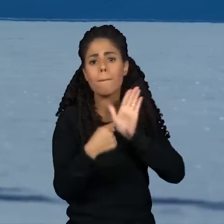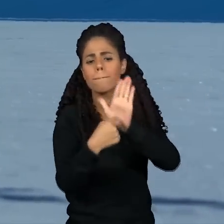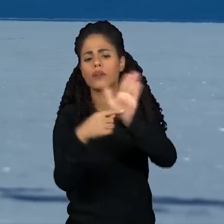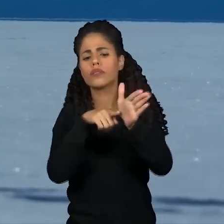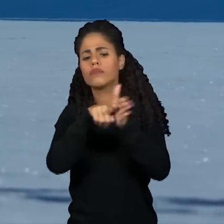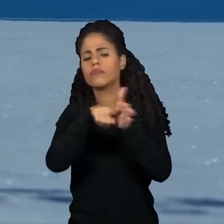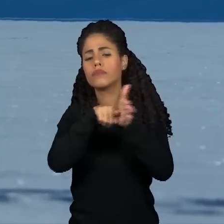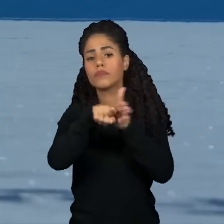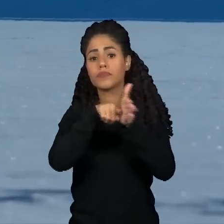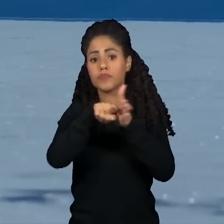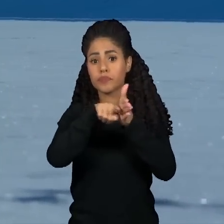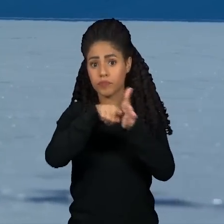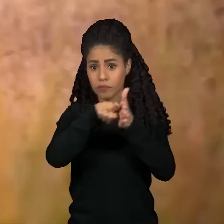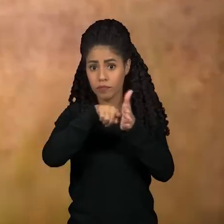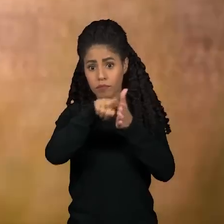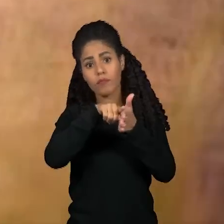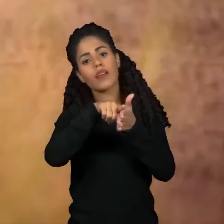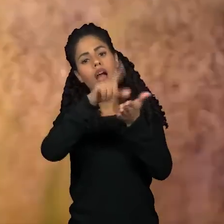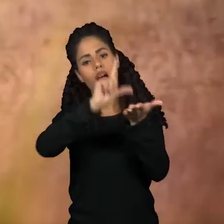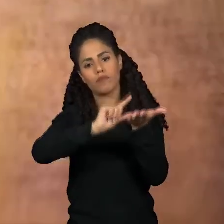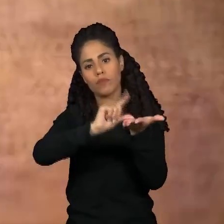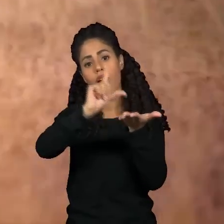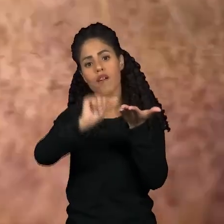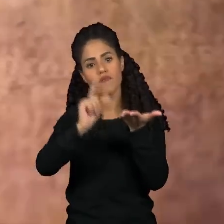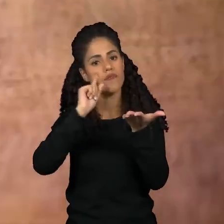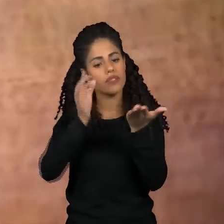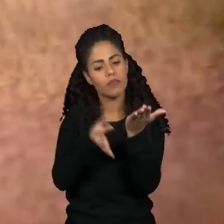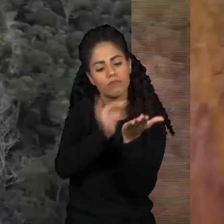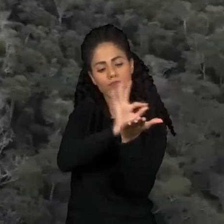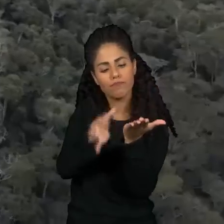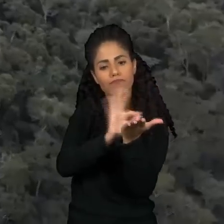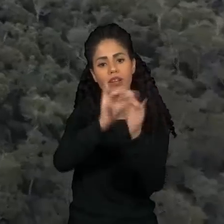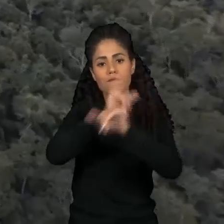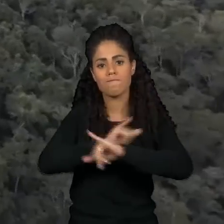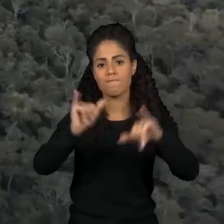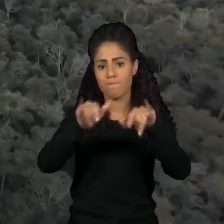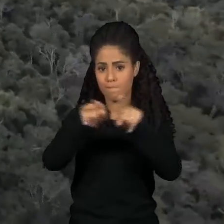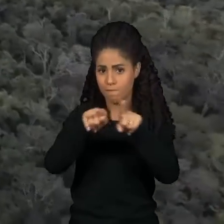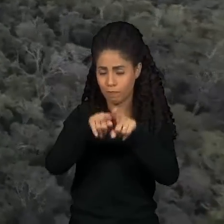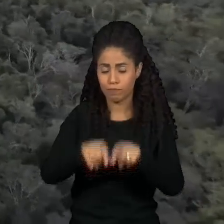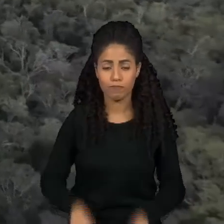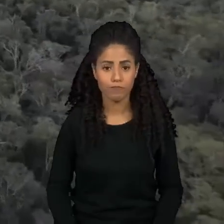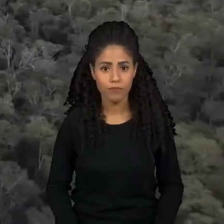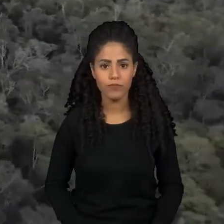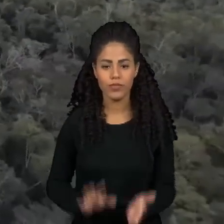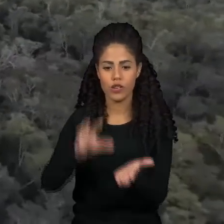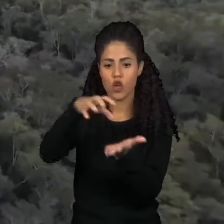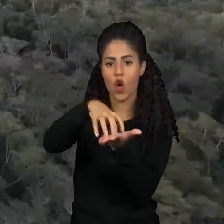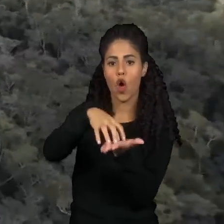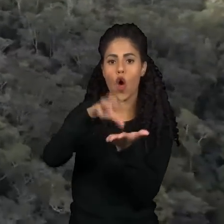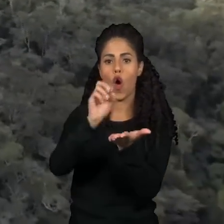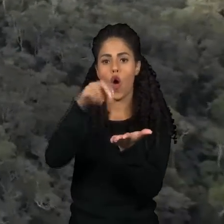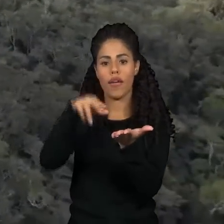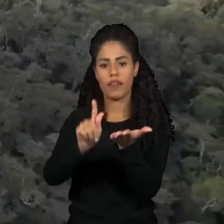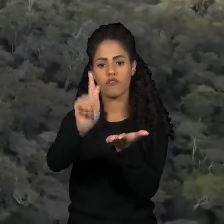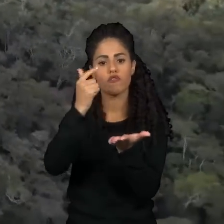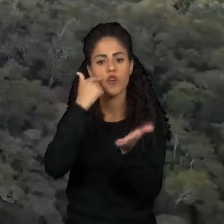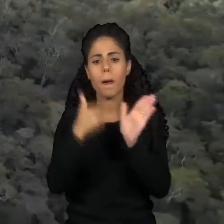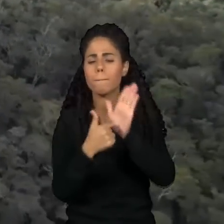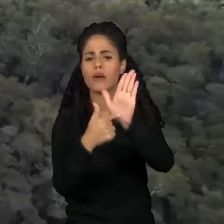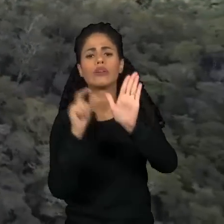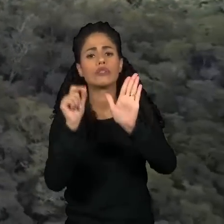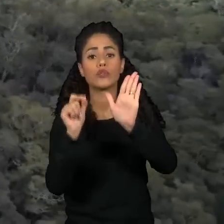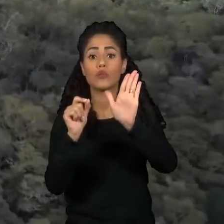pesquisa internacional, publicada na revista Science. A ONG Global Witness revela que o Brasil foi